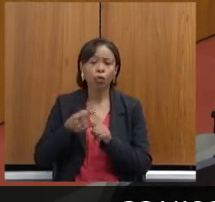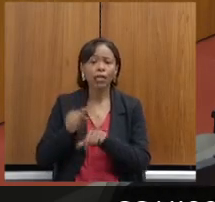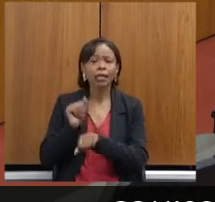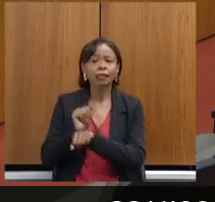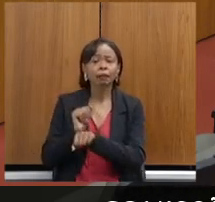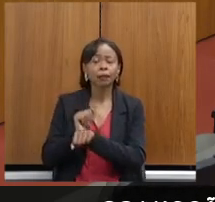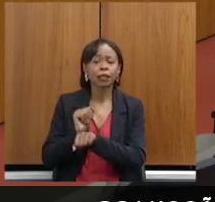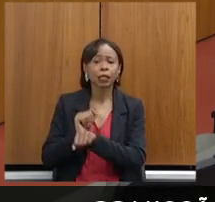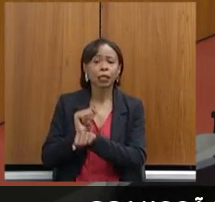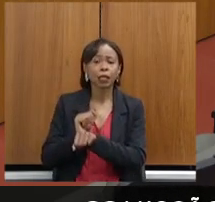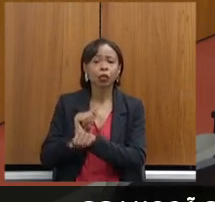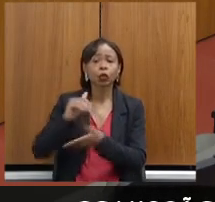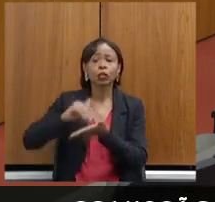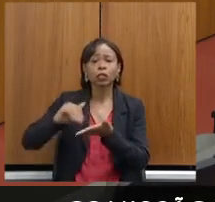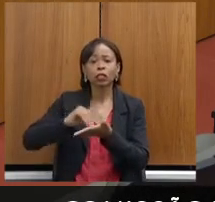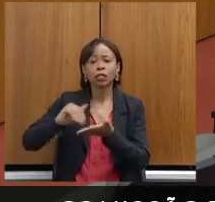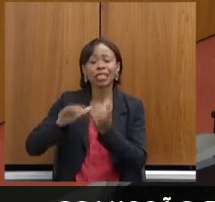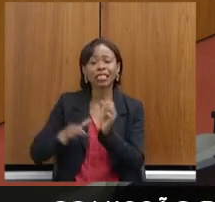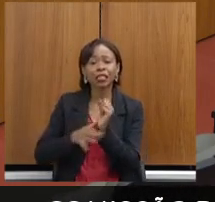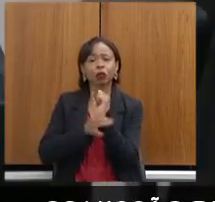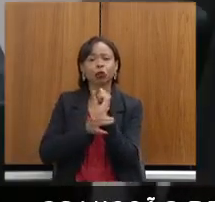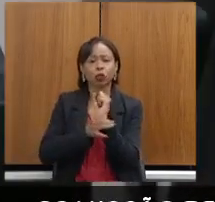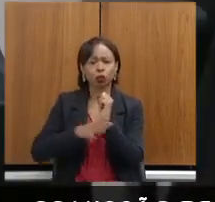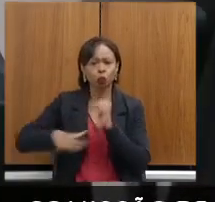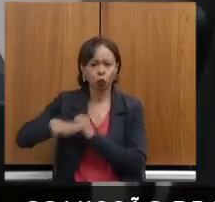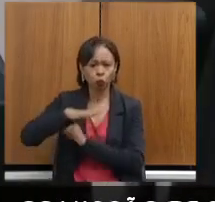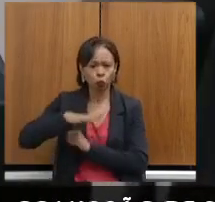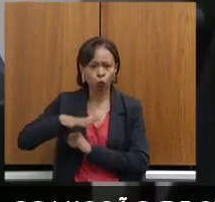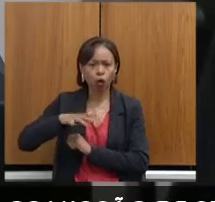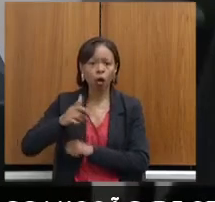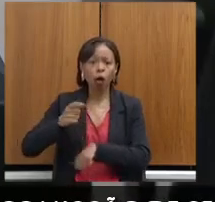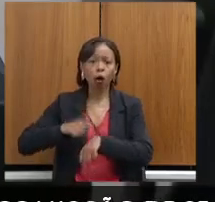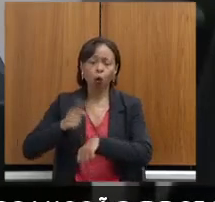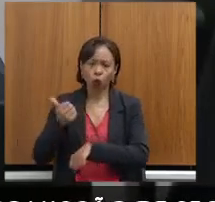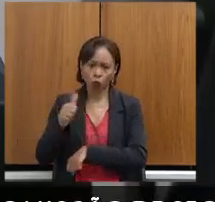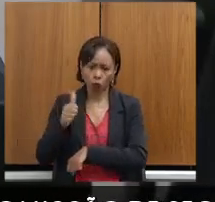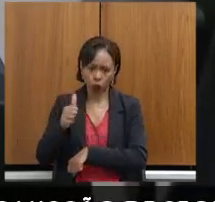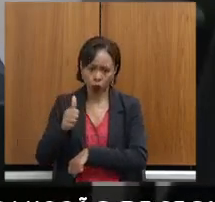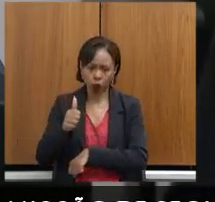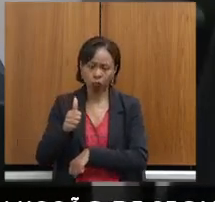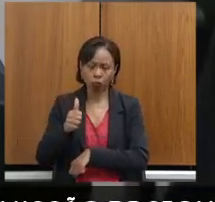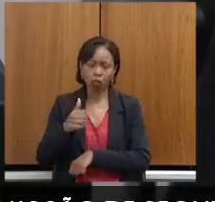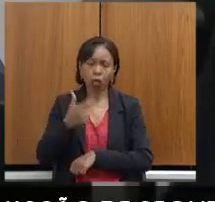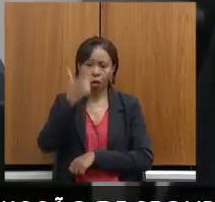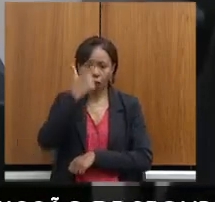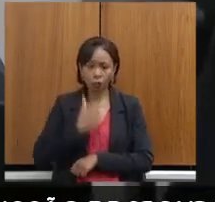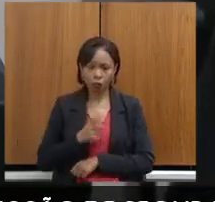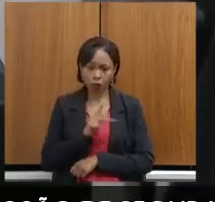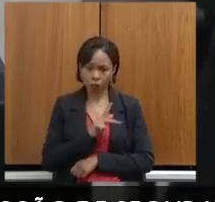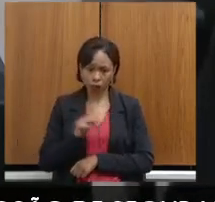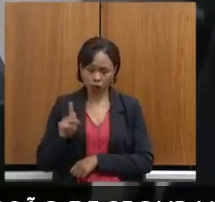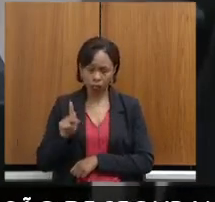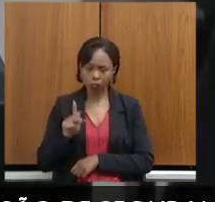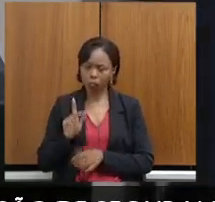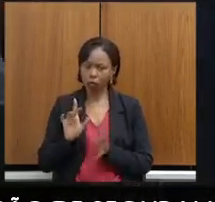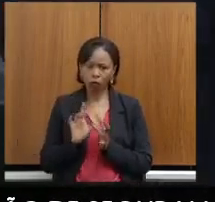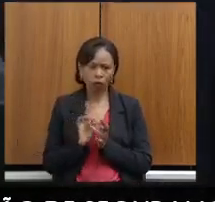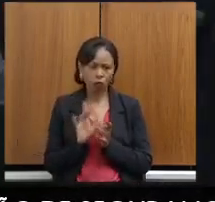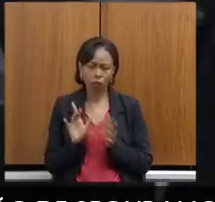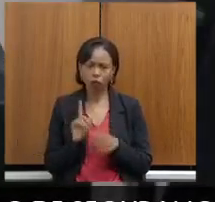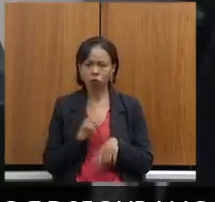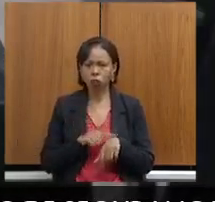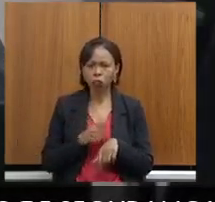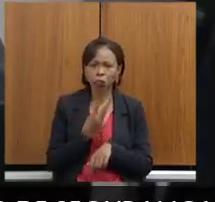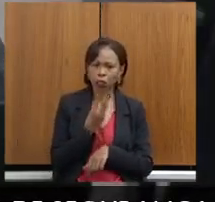Secretário de Segurança Pública às 11horas o presidência tem sido extremamente flexível no